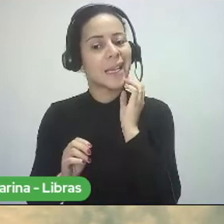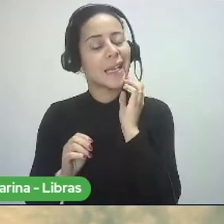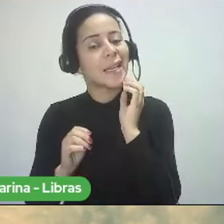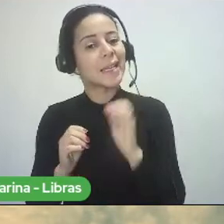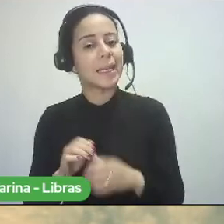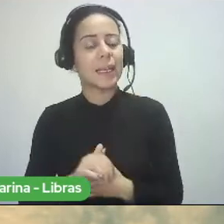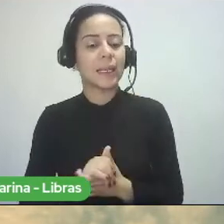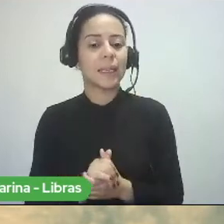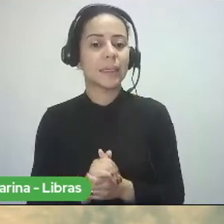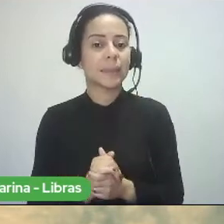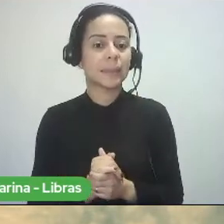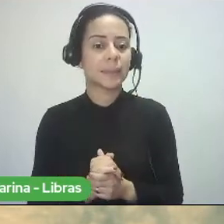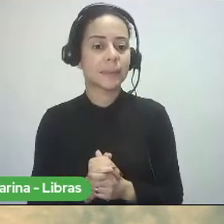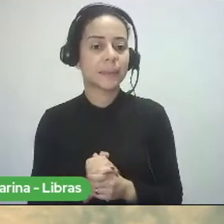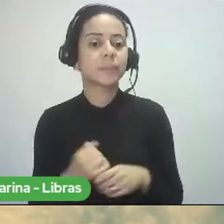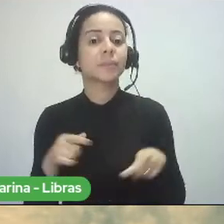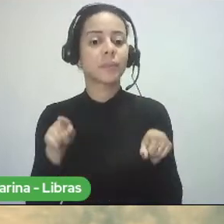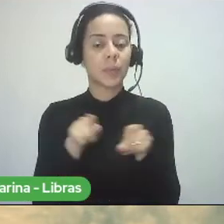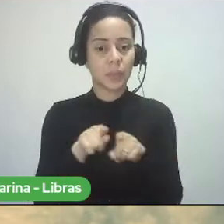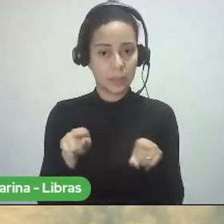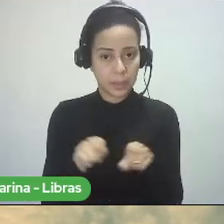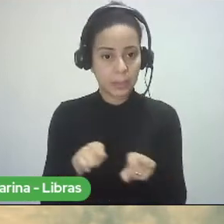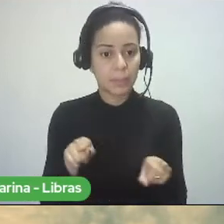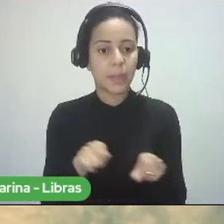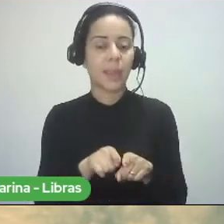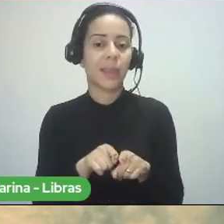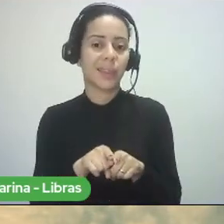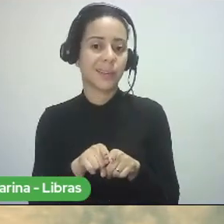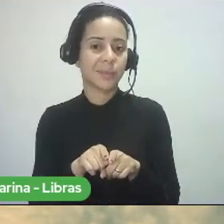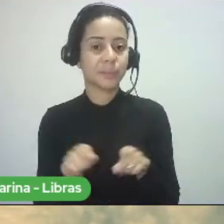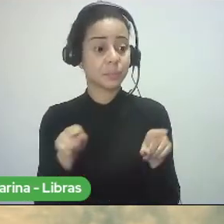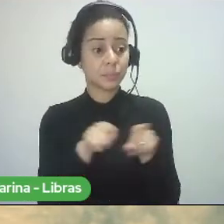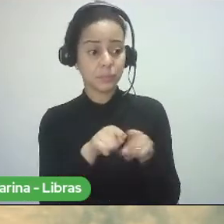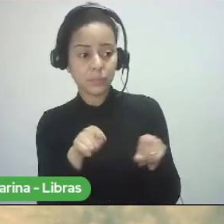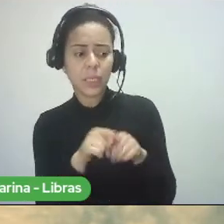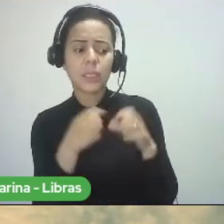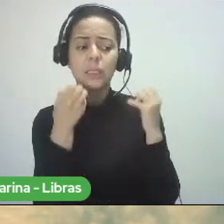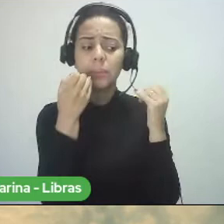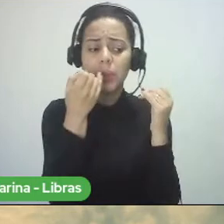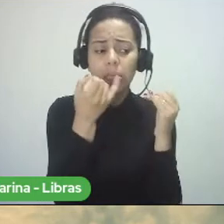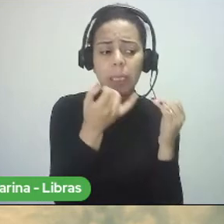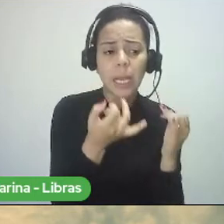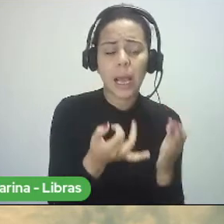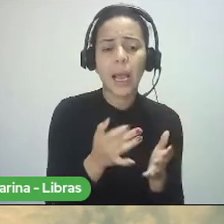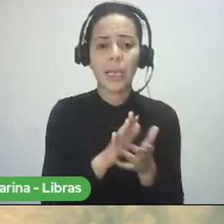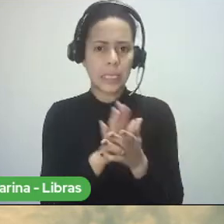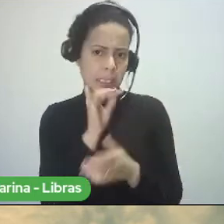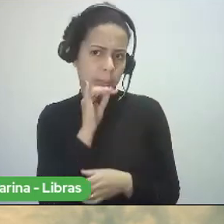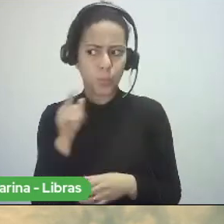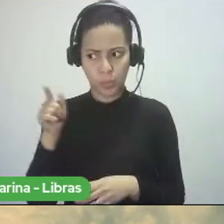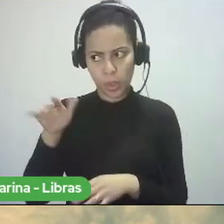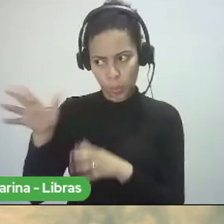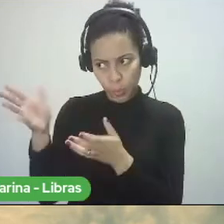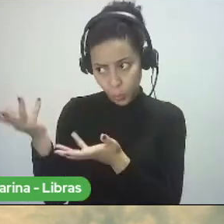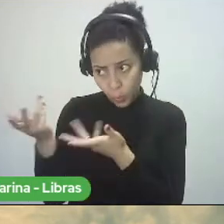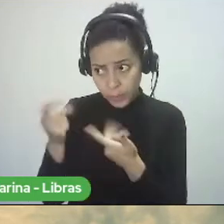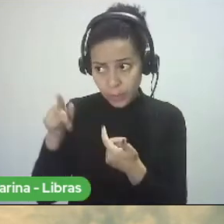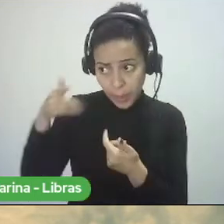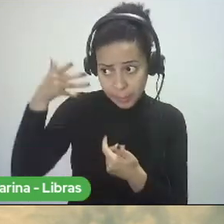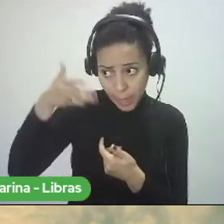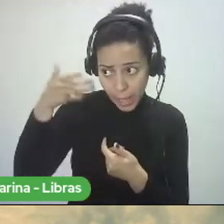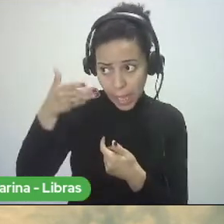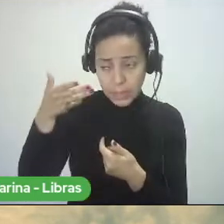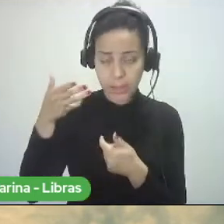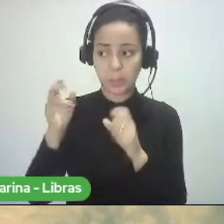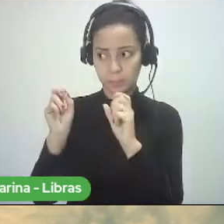Também passar contexto para essas pessoas, porque chegar num workshop numa segunda de manhã sem saber o que